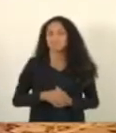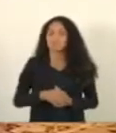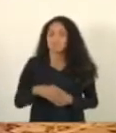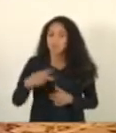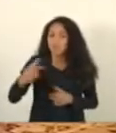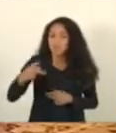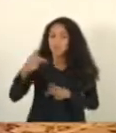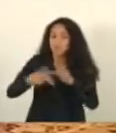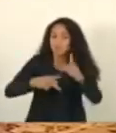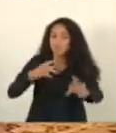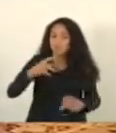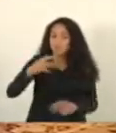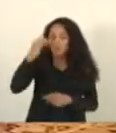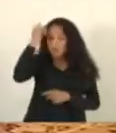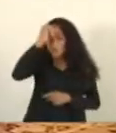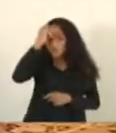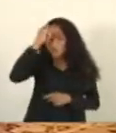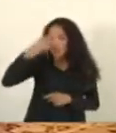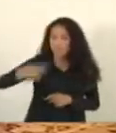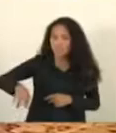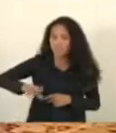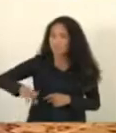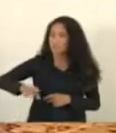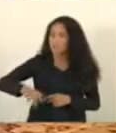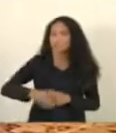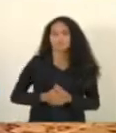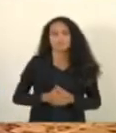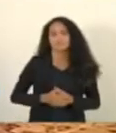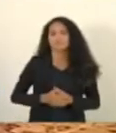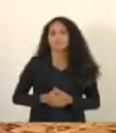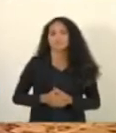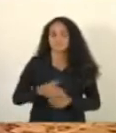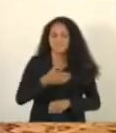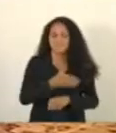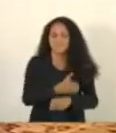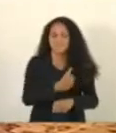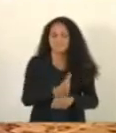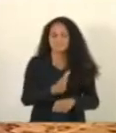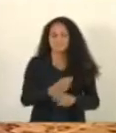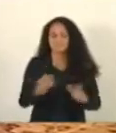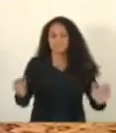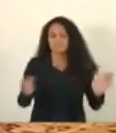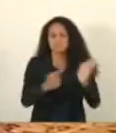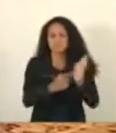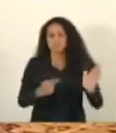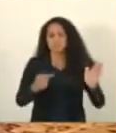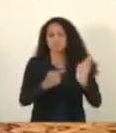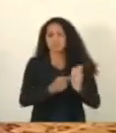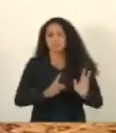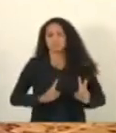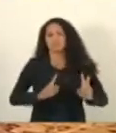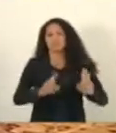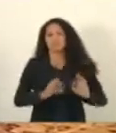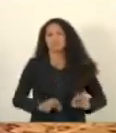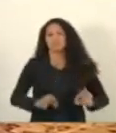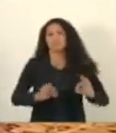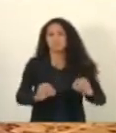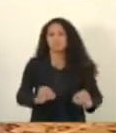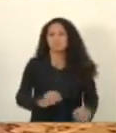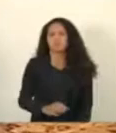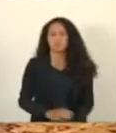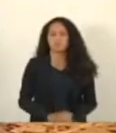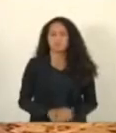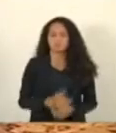Povo capixaba não é otário. Nós vamos estar o tempo todo aqui desmascarando que não tem nada